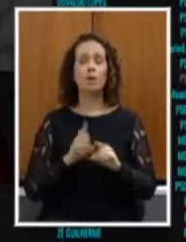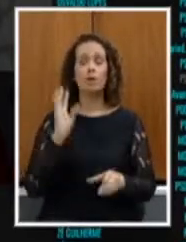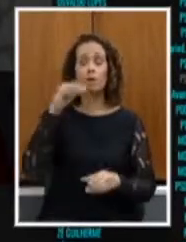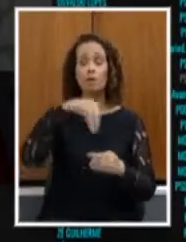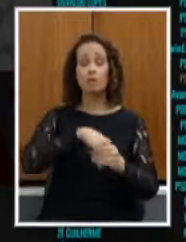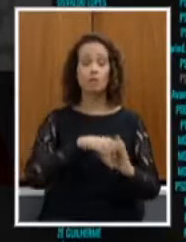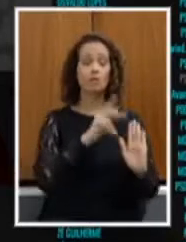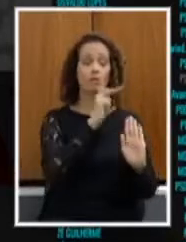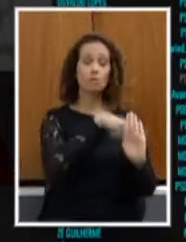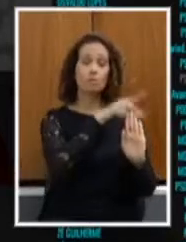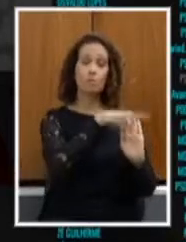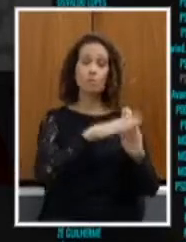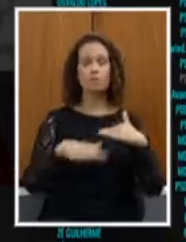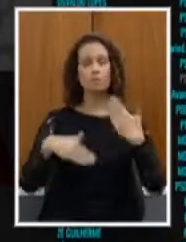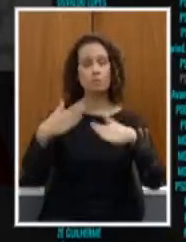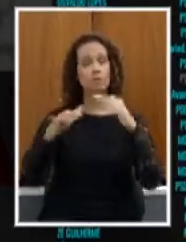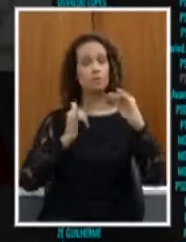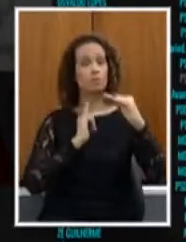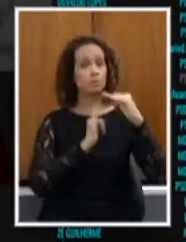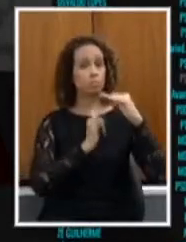do desenvolvimento de startups.